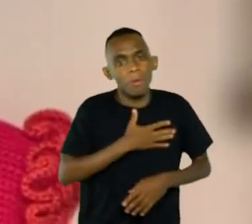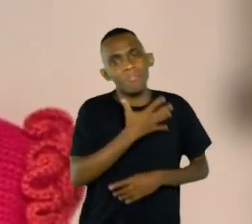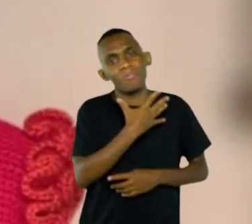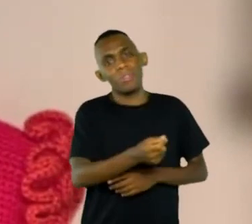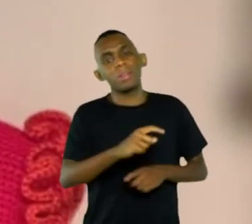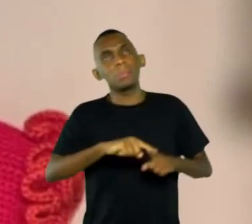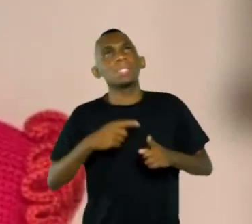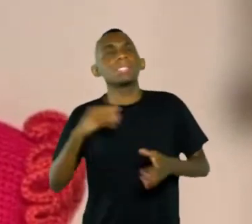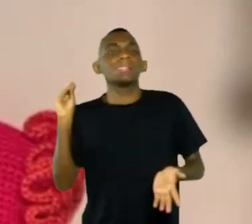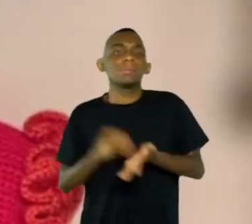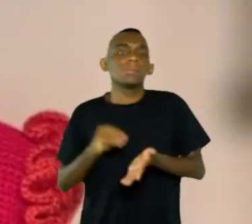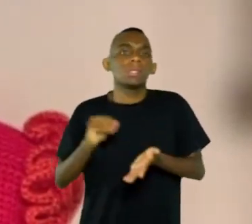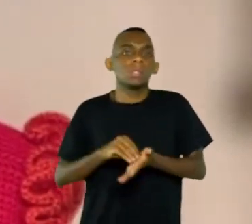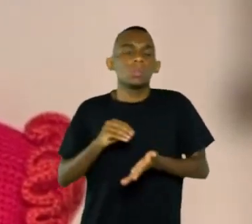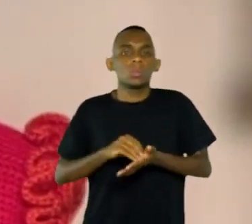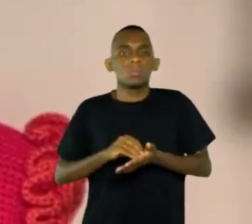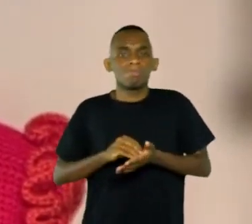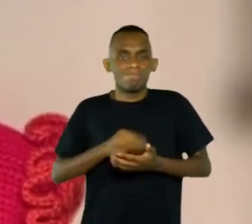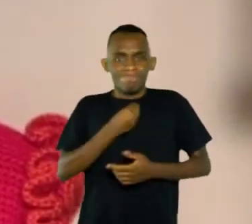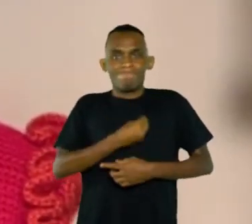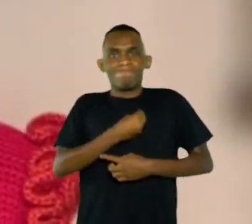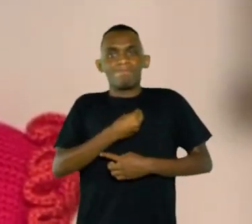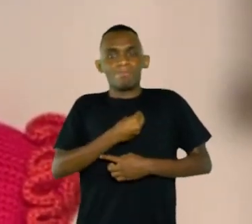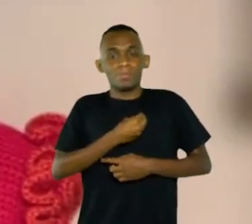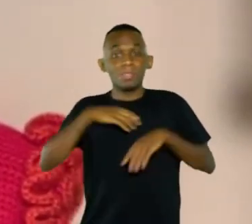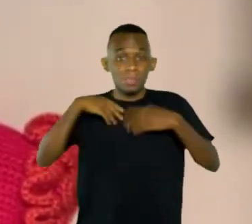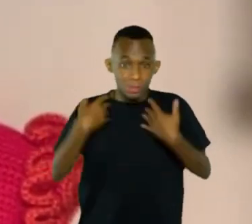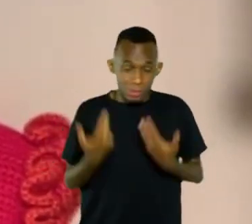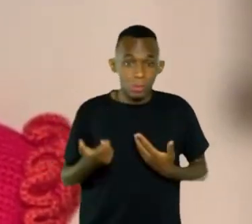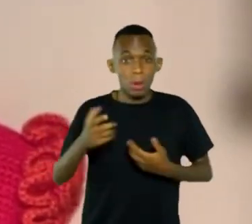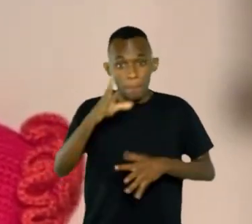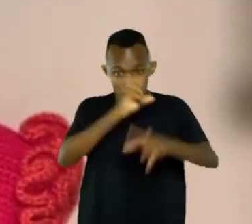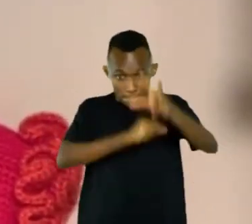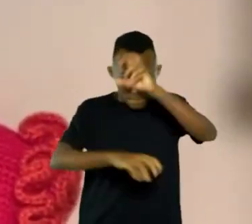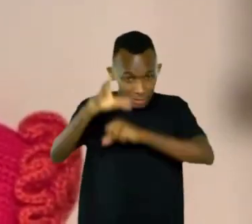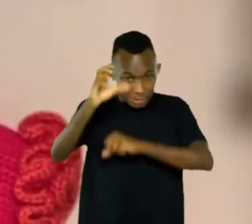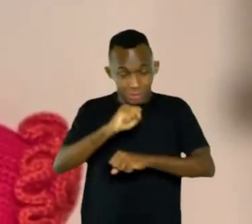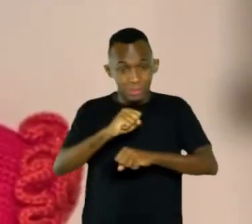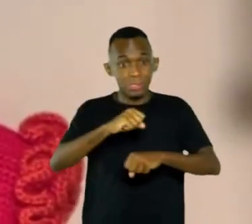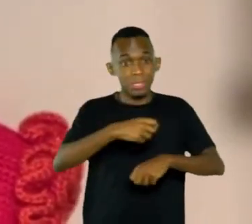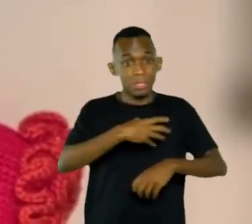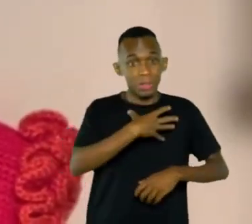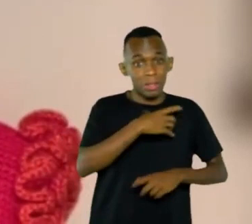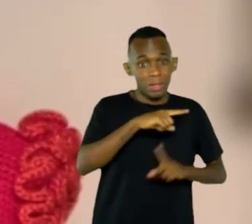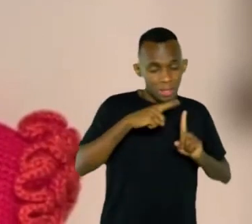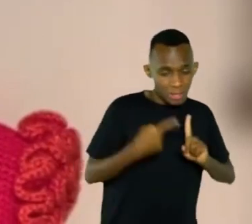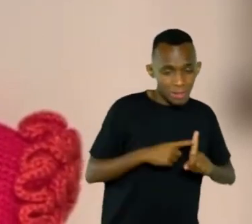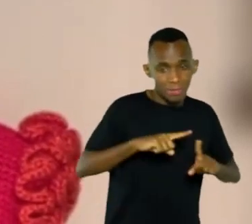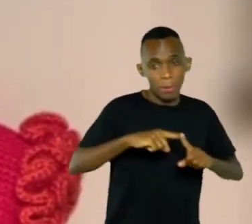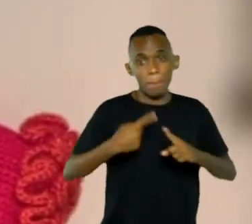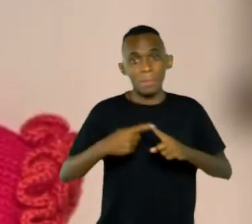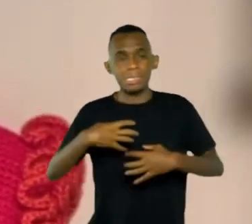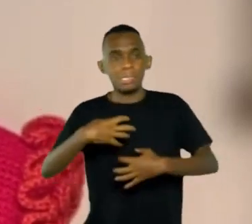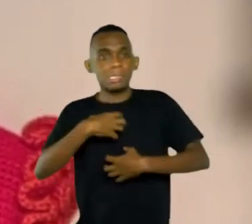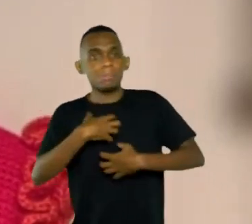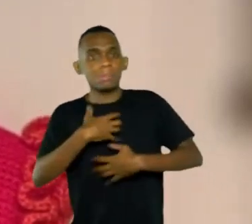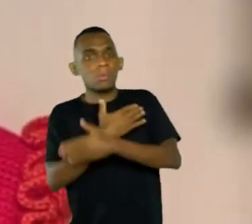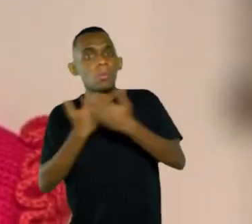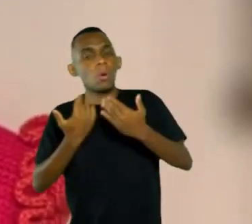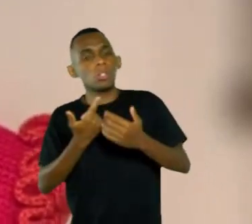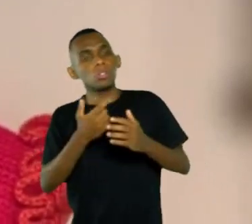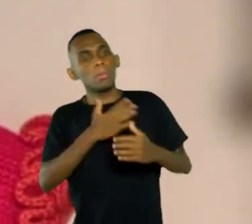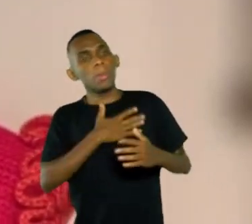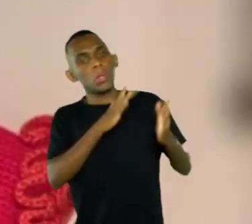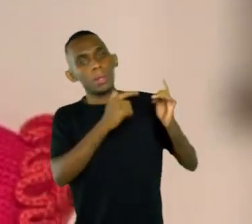fôlego. Aprendi a maternidade em pleno luto, como quem se aventura a mergulhar com cilindro. Troquei páginas impressas